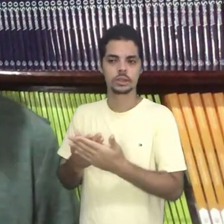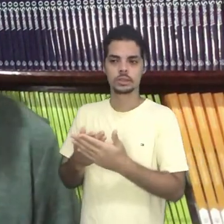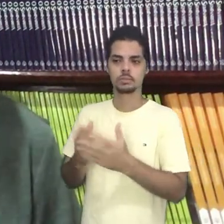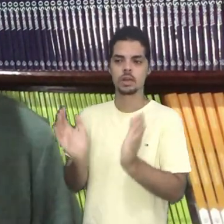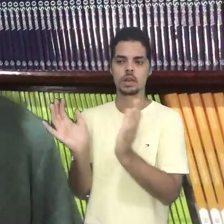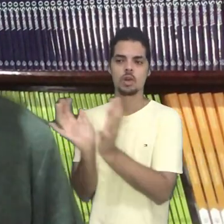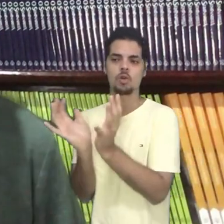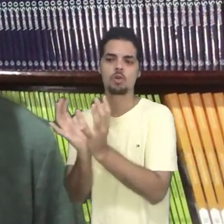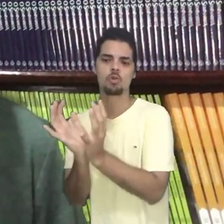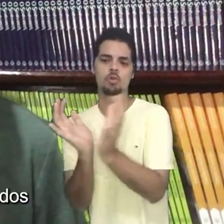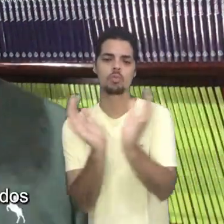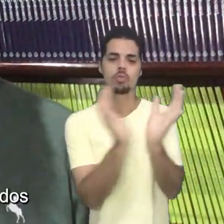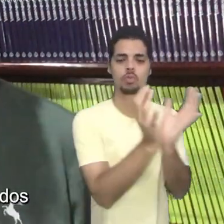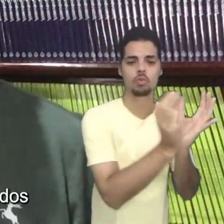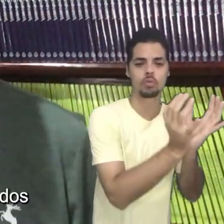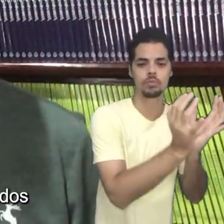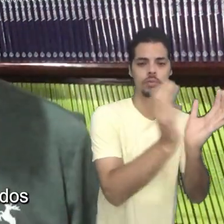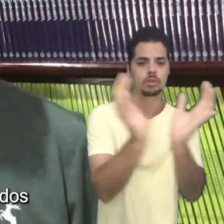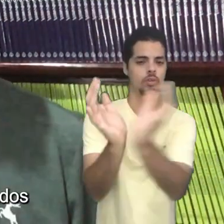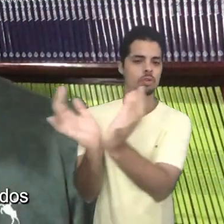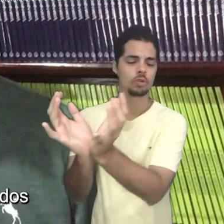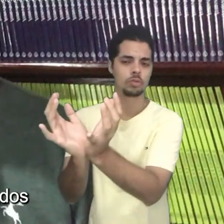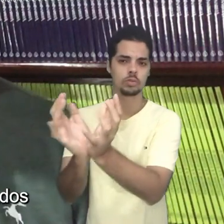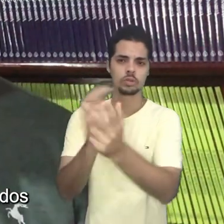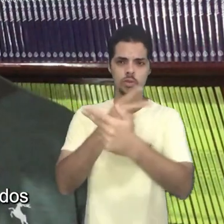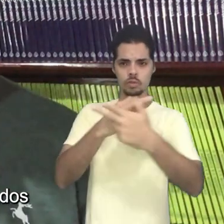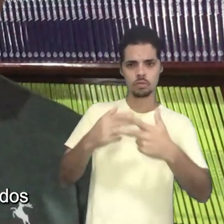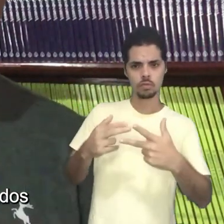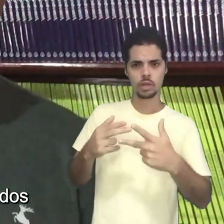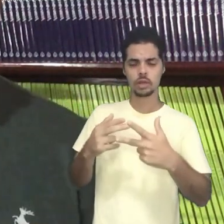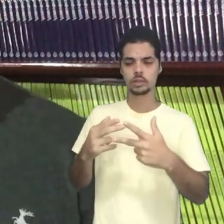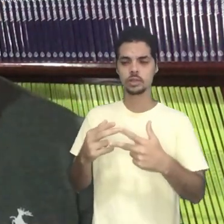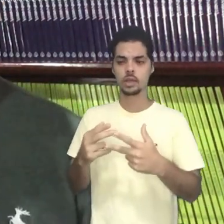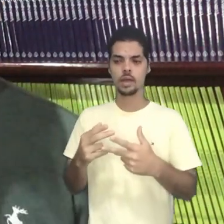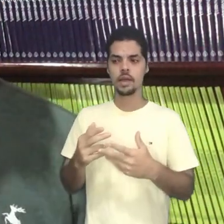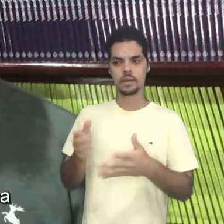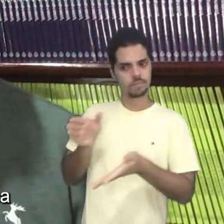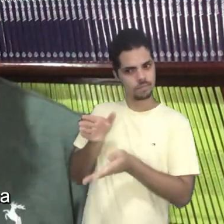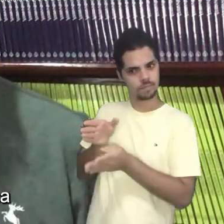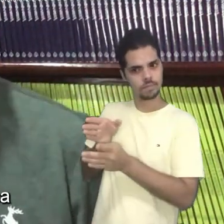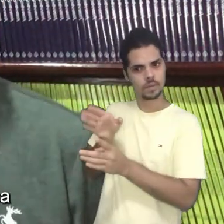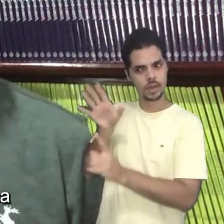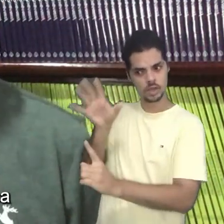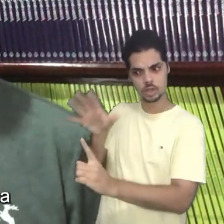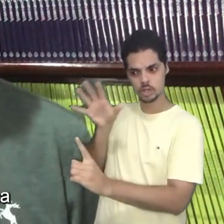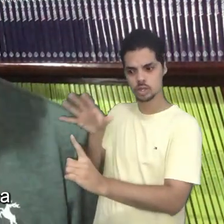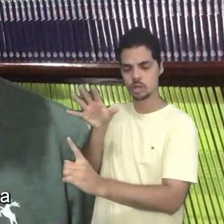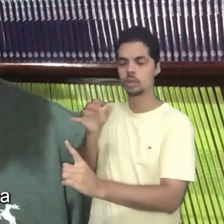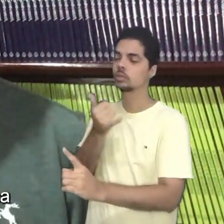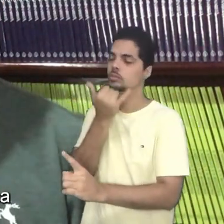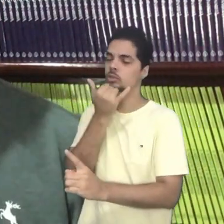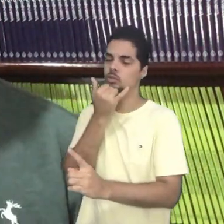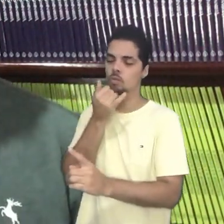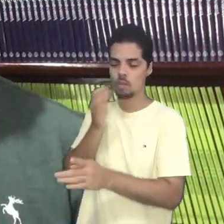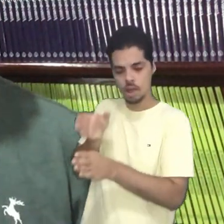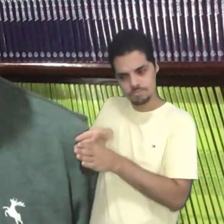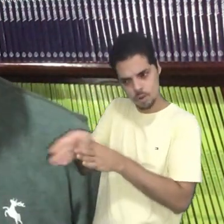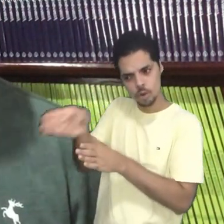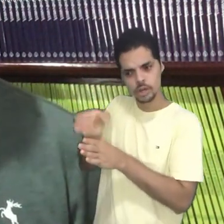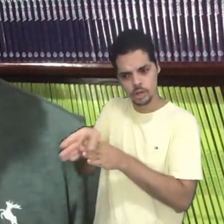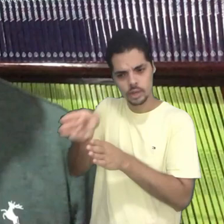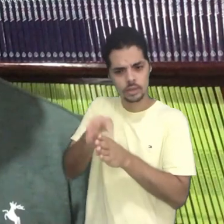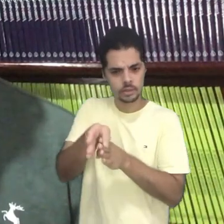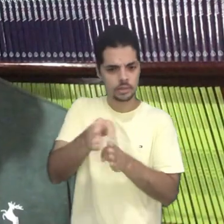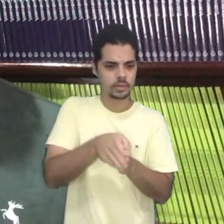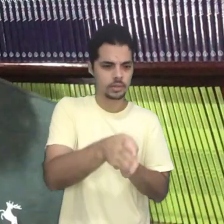se dividissem em grupos. Cada grupo de alunos serão estimulados e incentivados a fazer uma pesquisa sobre